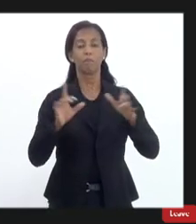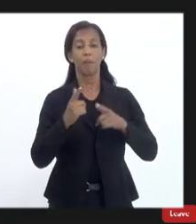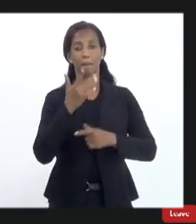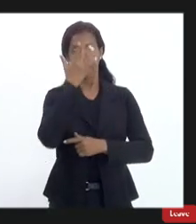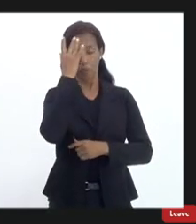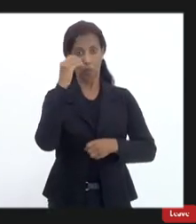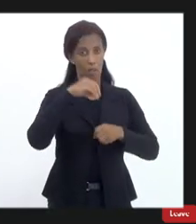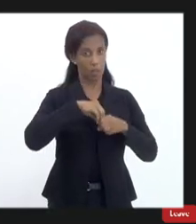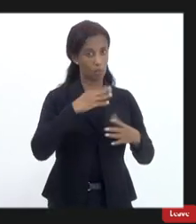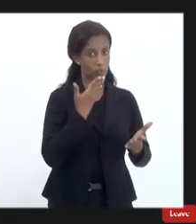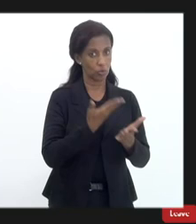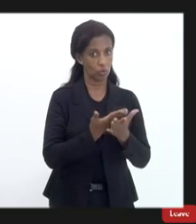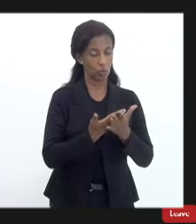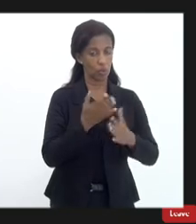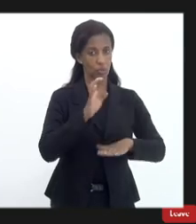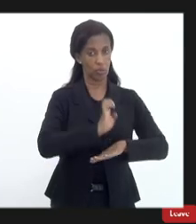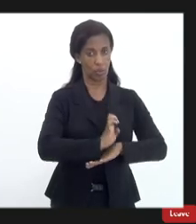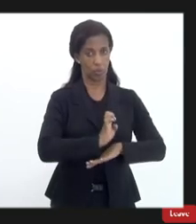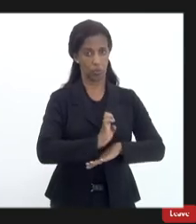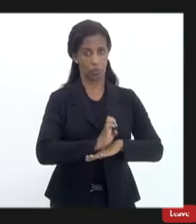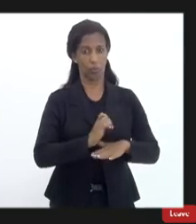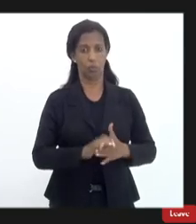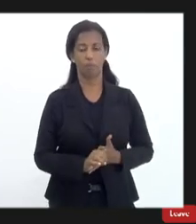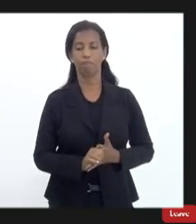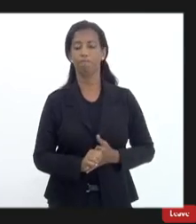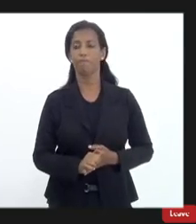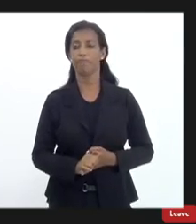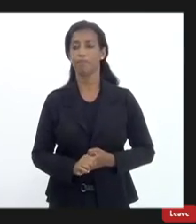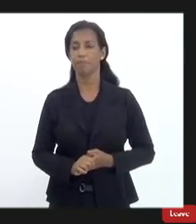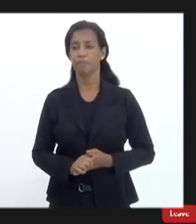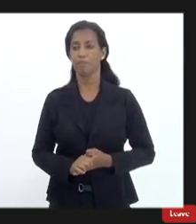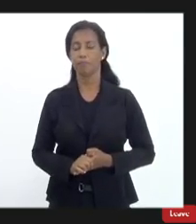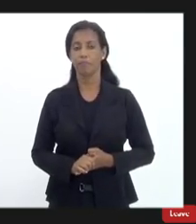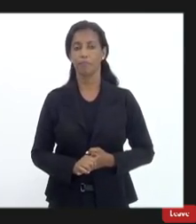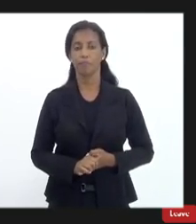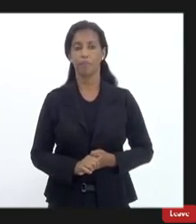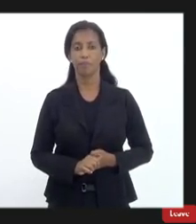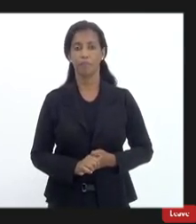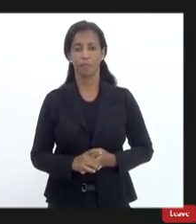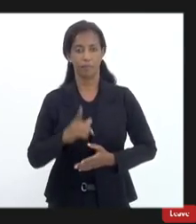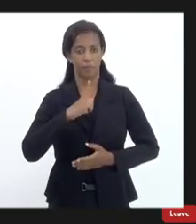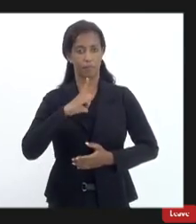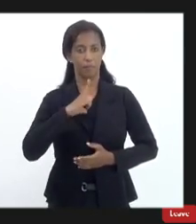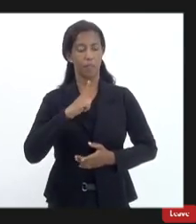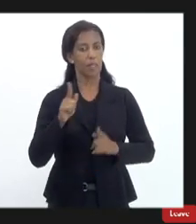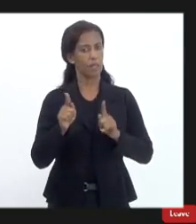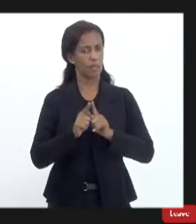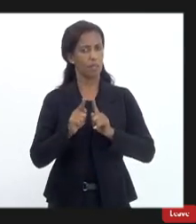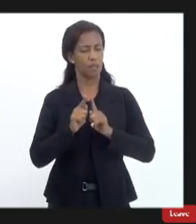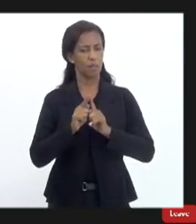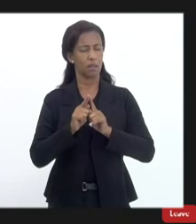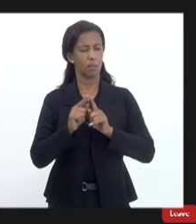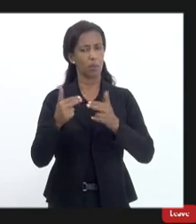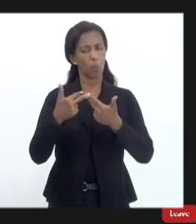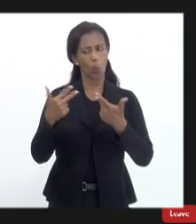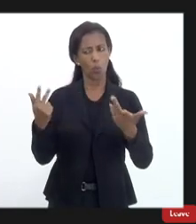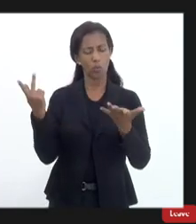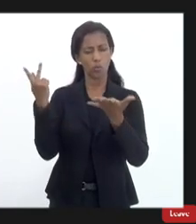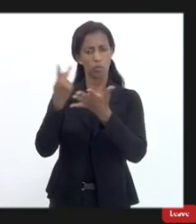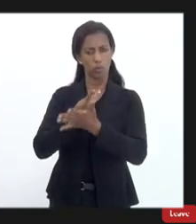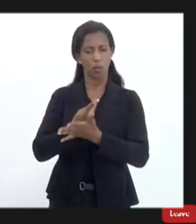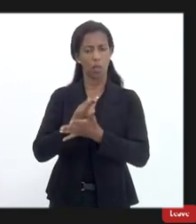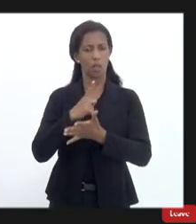escolas estaduais em prisões. A gente tem tido relato e temos